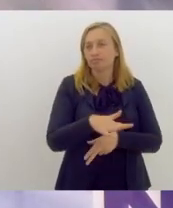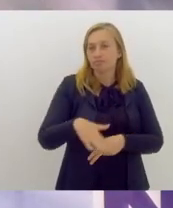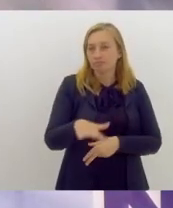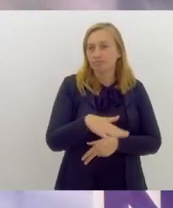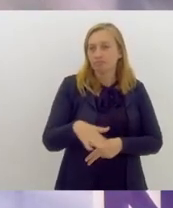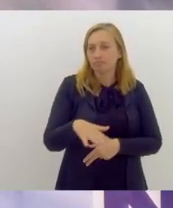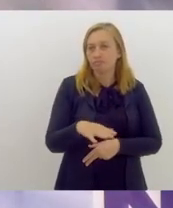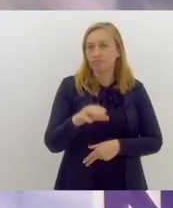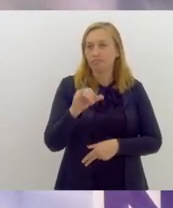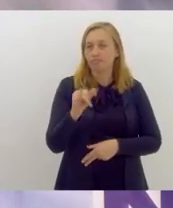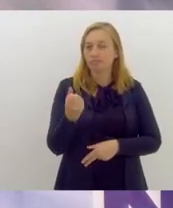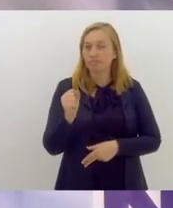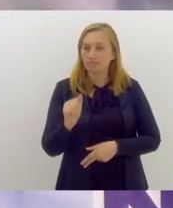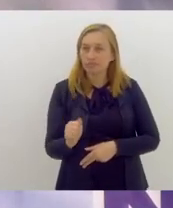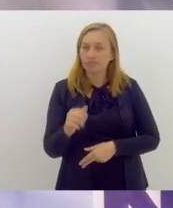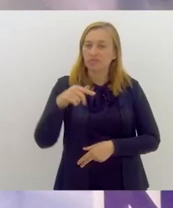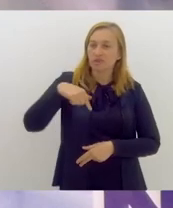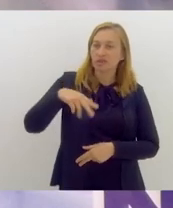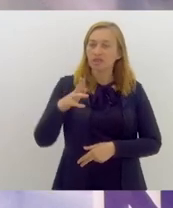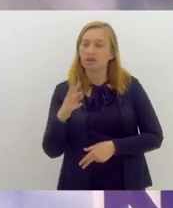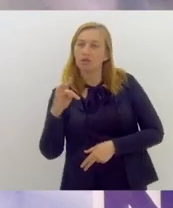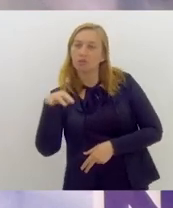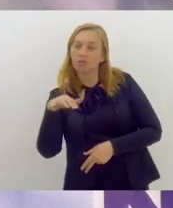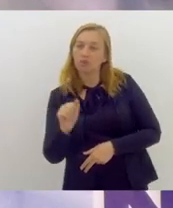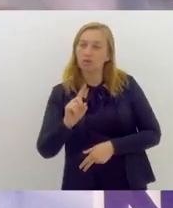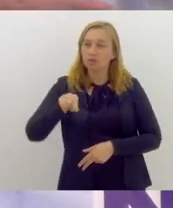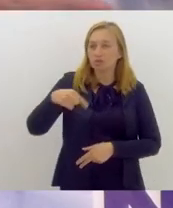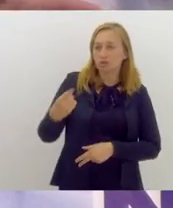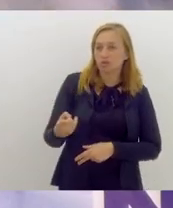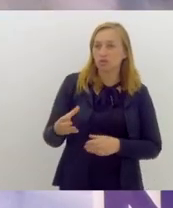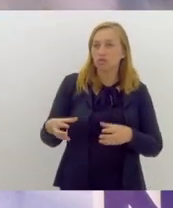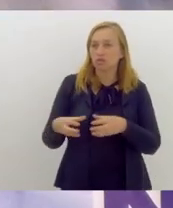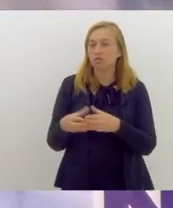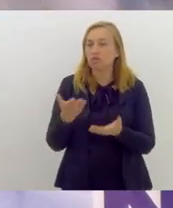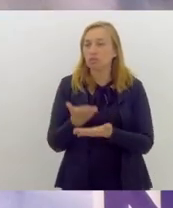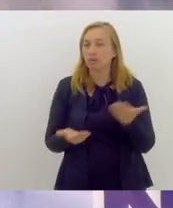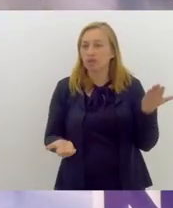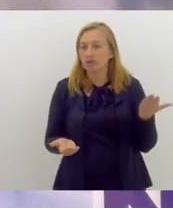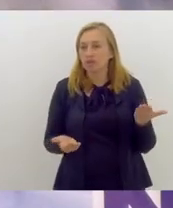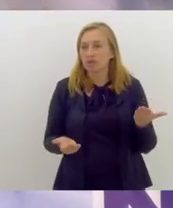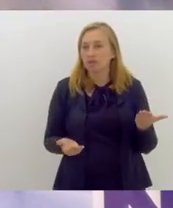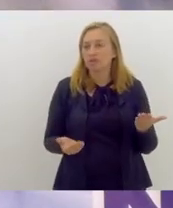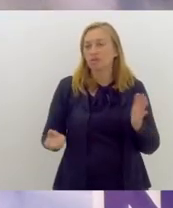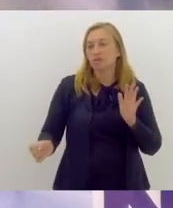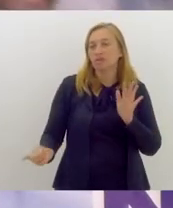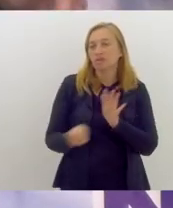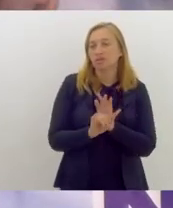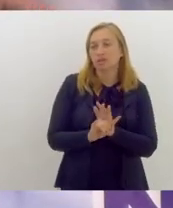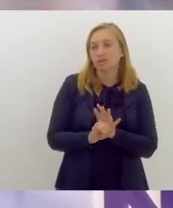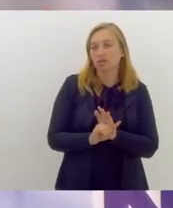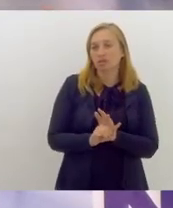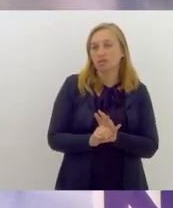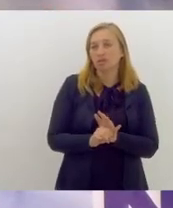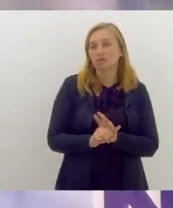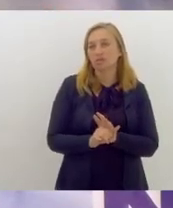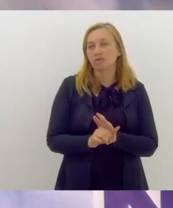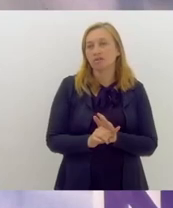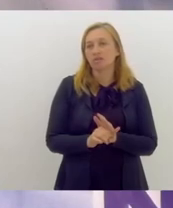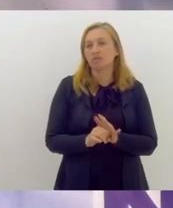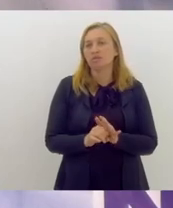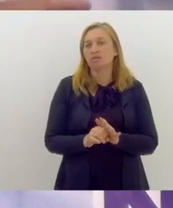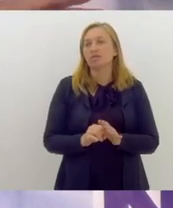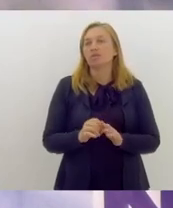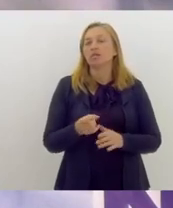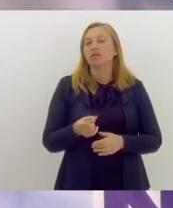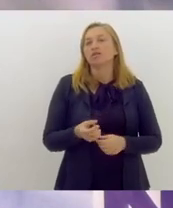são Caiçaras quilombolas ribeirinhos e outras comunidades que perderam muita parte da sua identidade pela vulnerabilidade socioeconômica